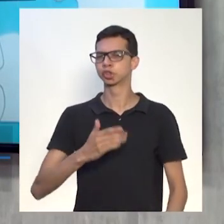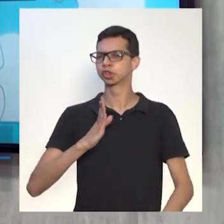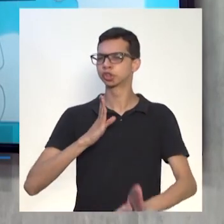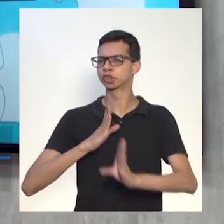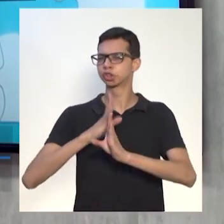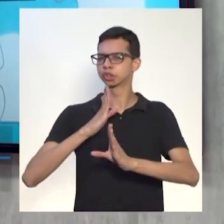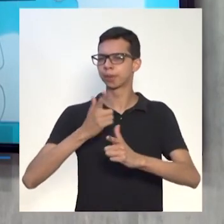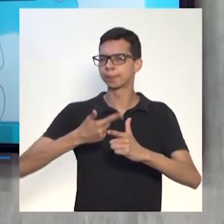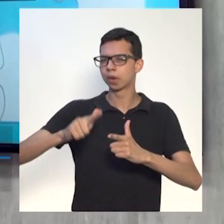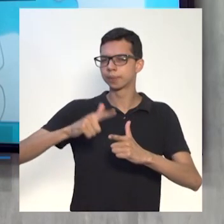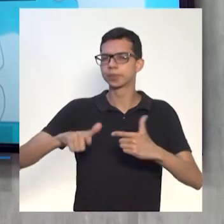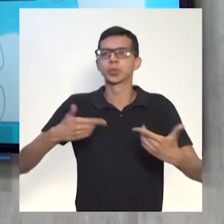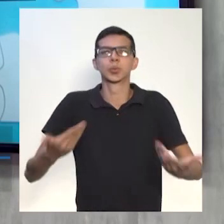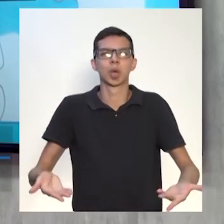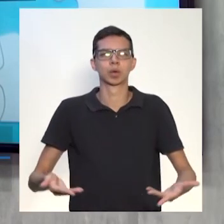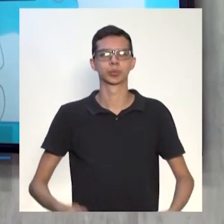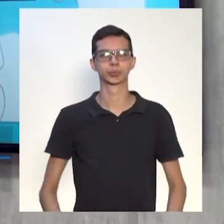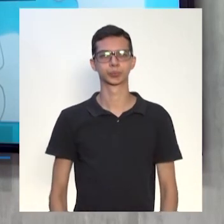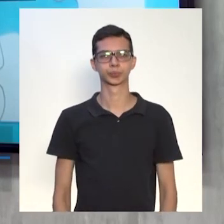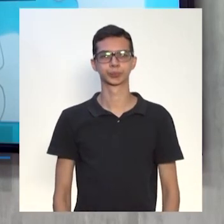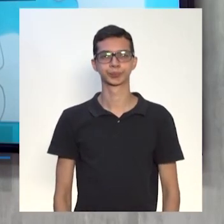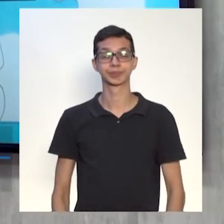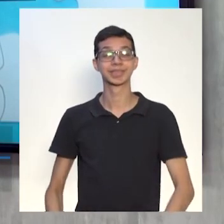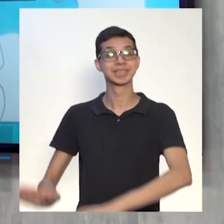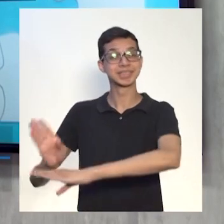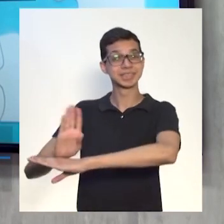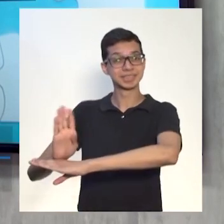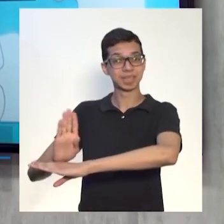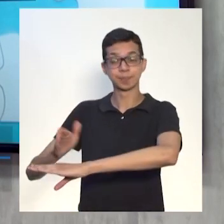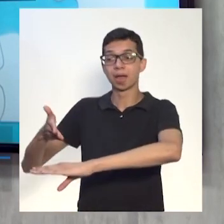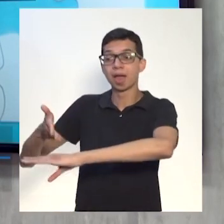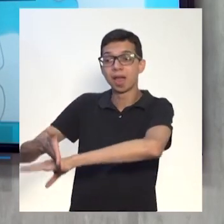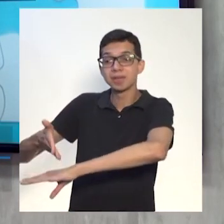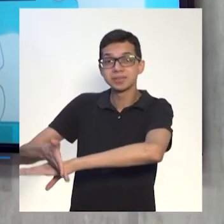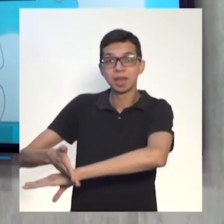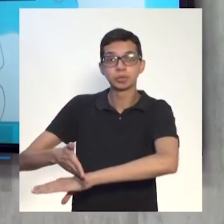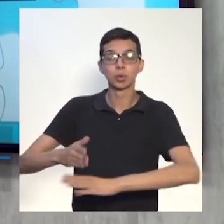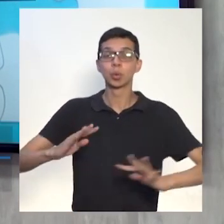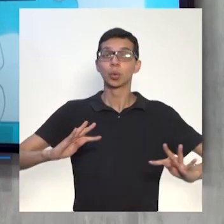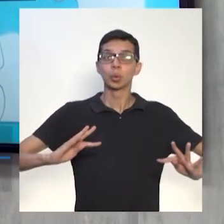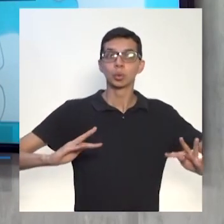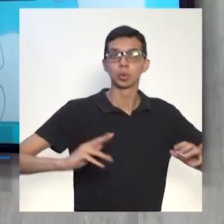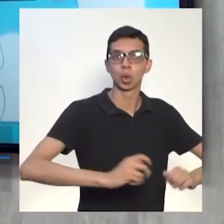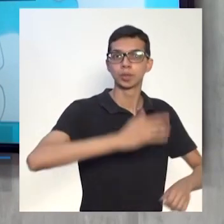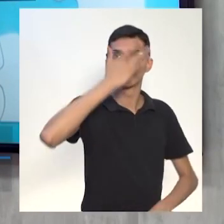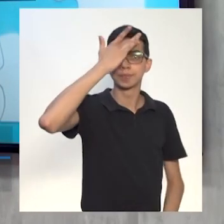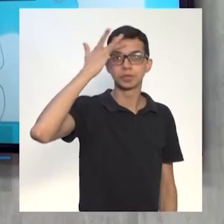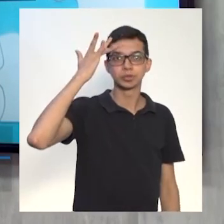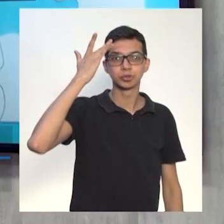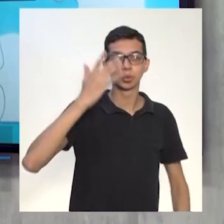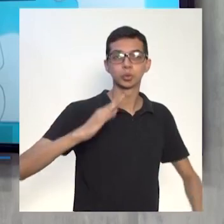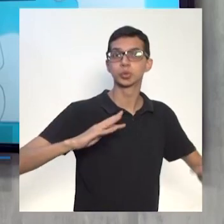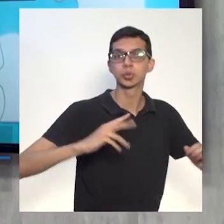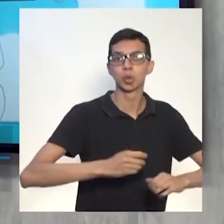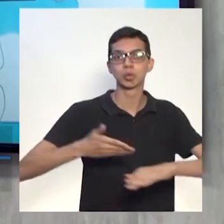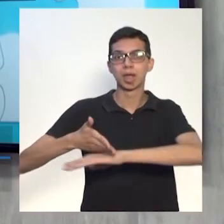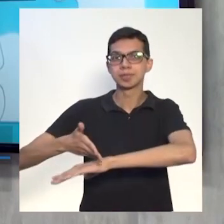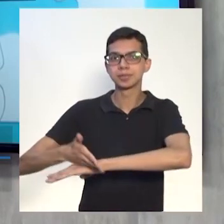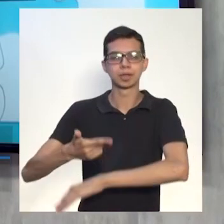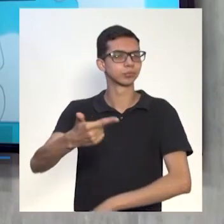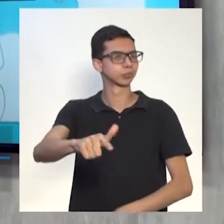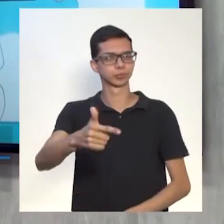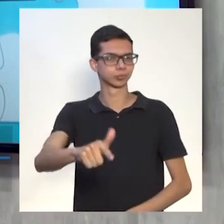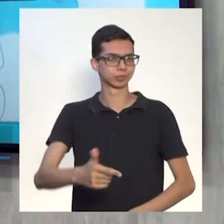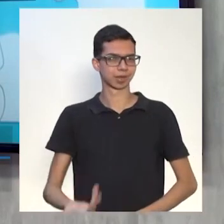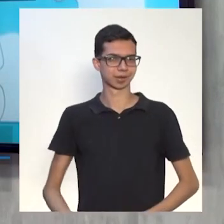Qual o problema é? Nem todos os brasileiros acessam o cinema. E por quê? Intuição, gente, ó, repertório. Ó o que está escrito